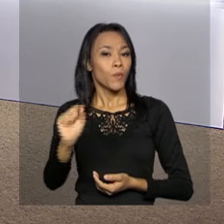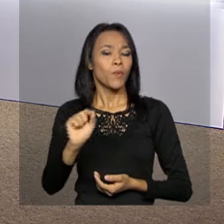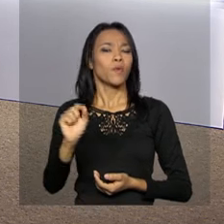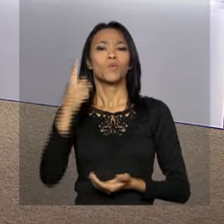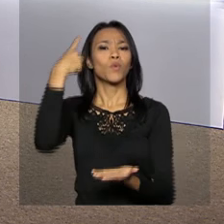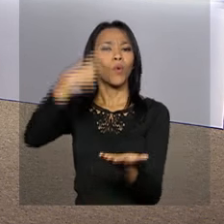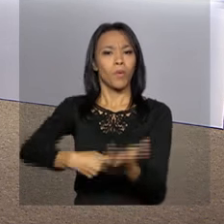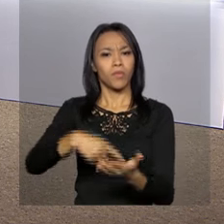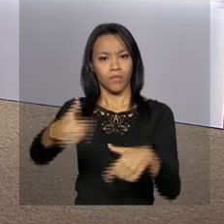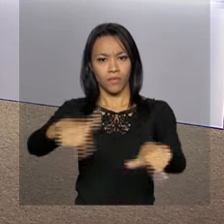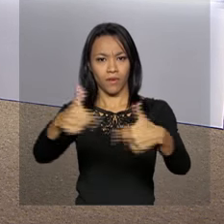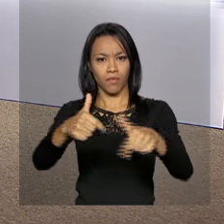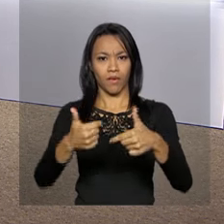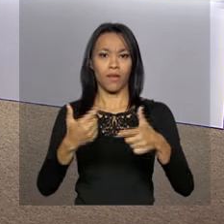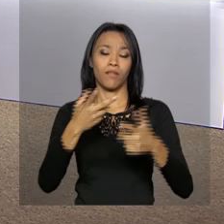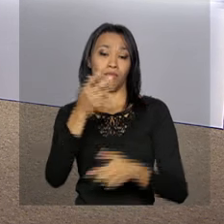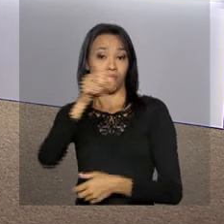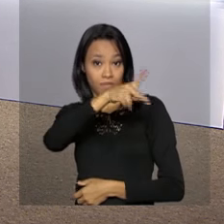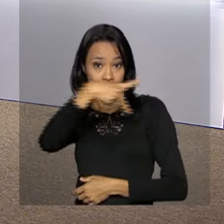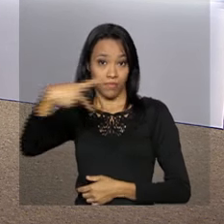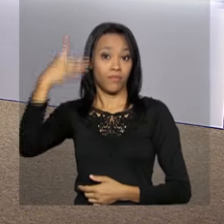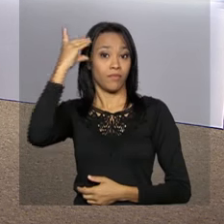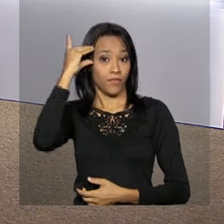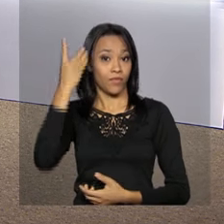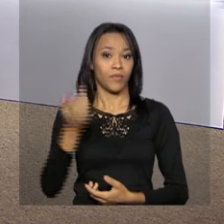os compromissos da presidenta. Carolina, bom dia.